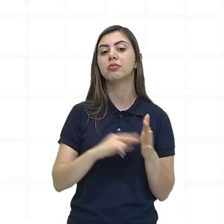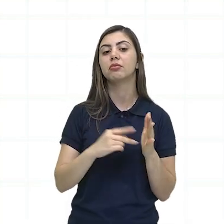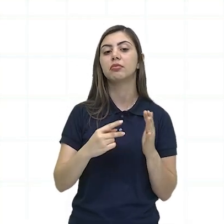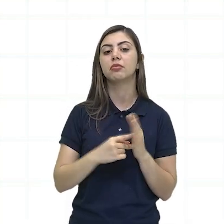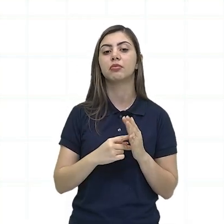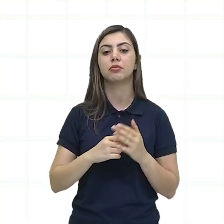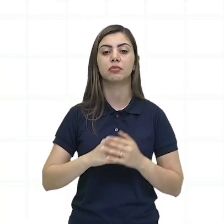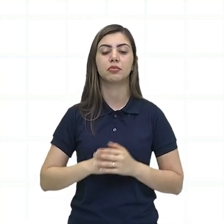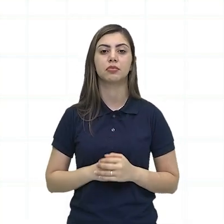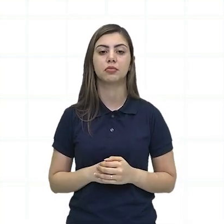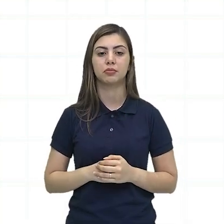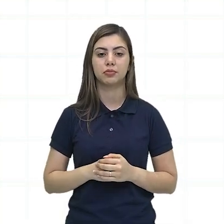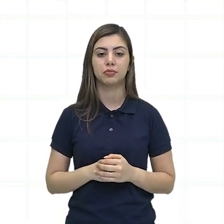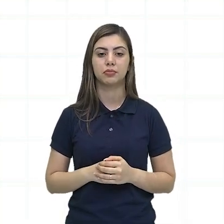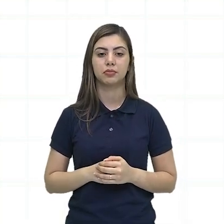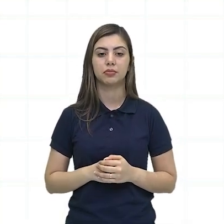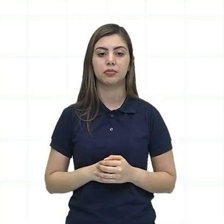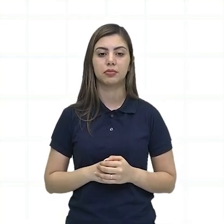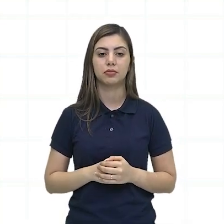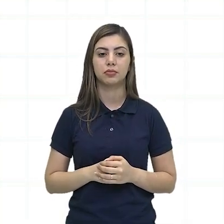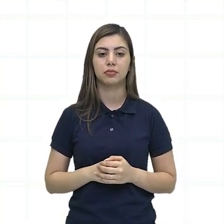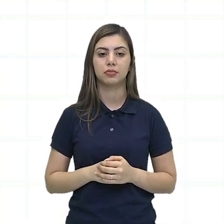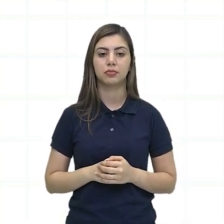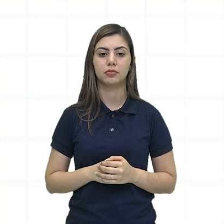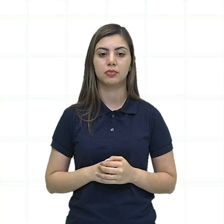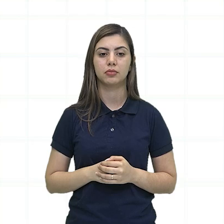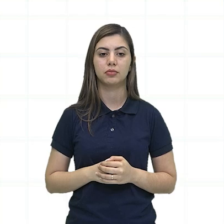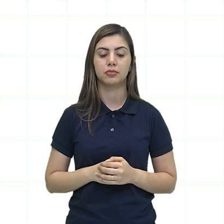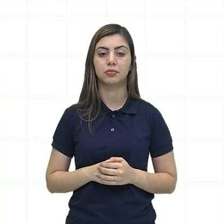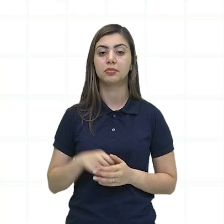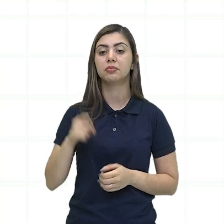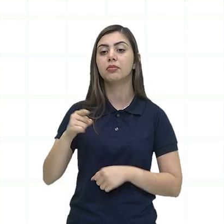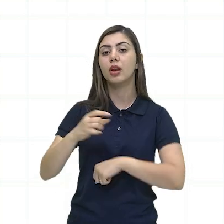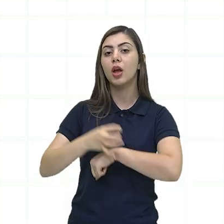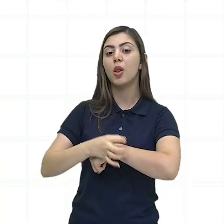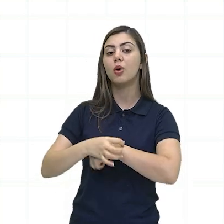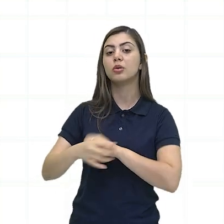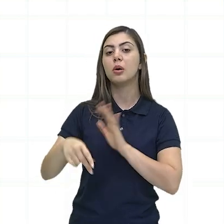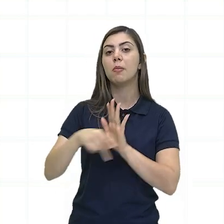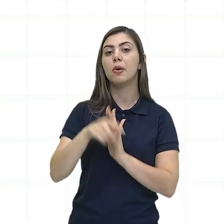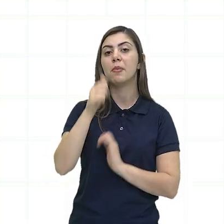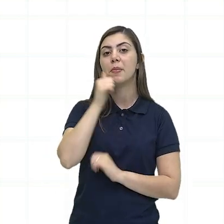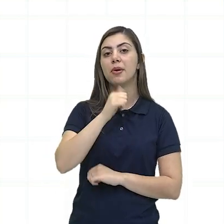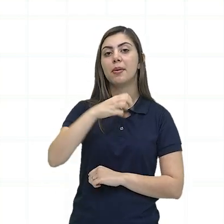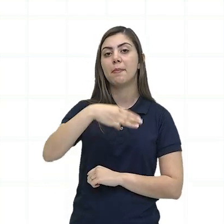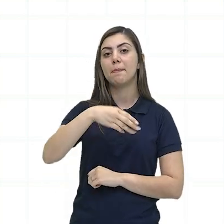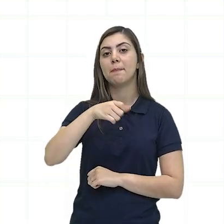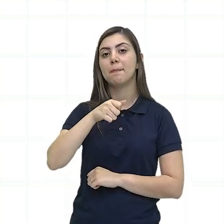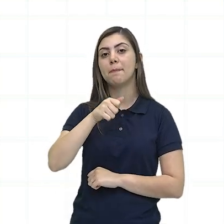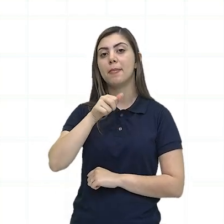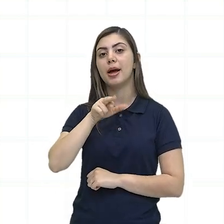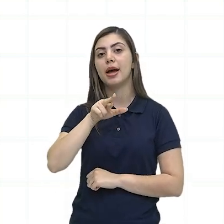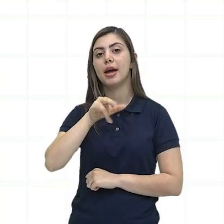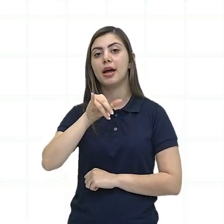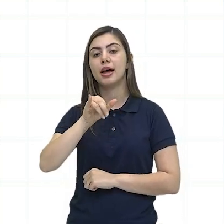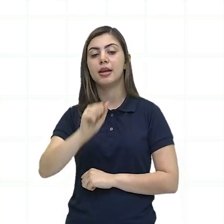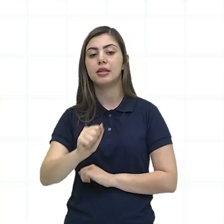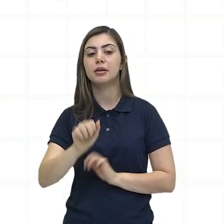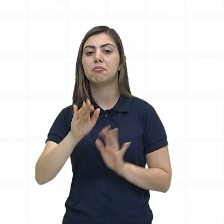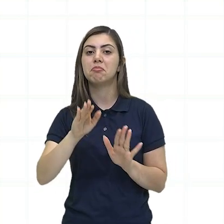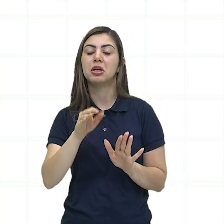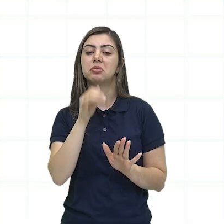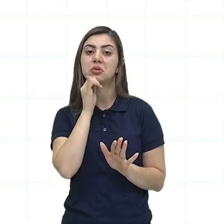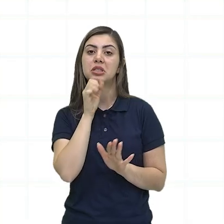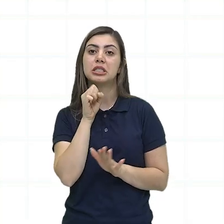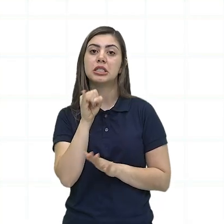é o relógio da Maria, ok? Mas se o nome da pessoa